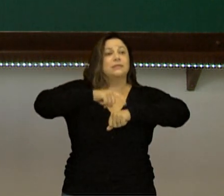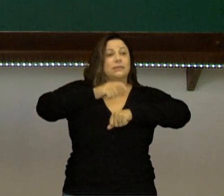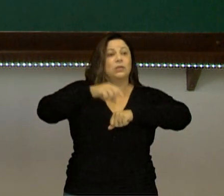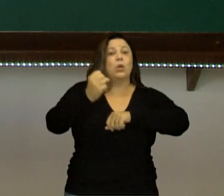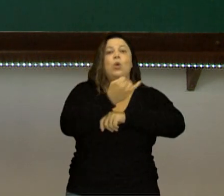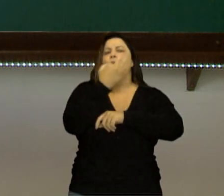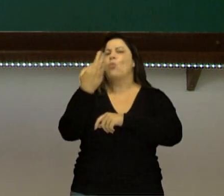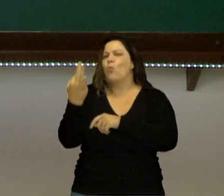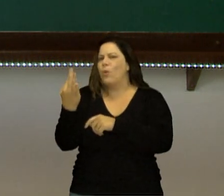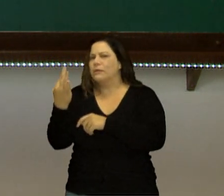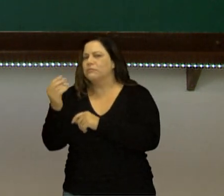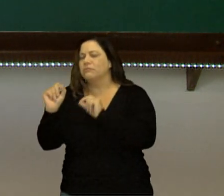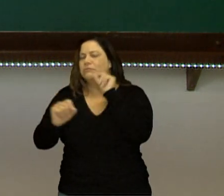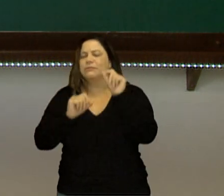subordinada